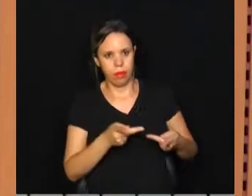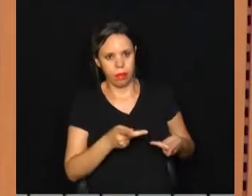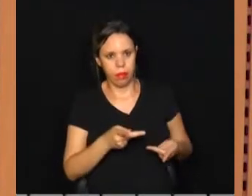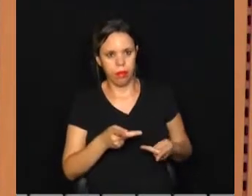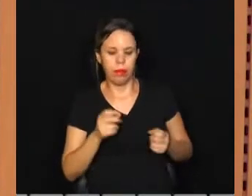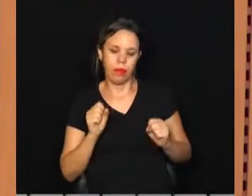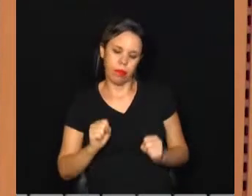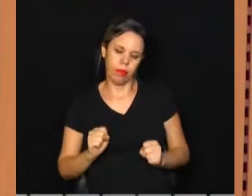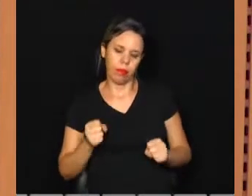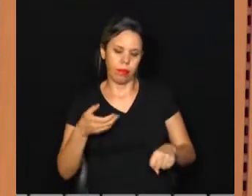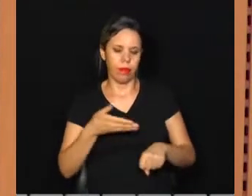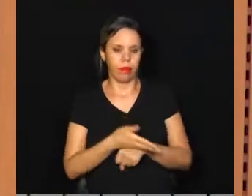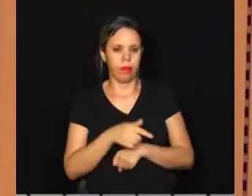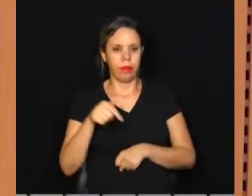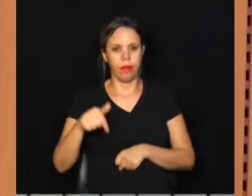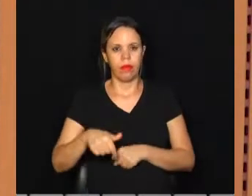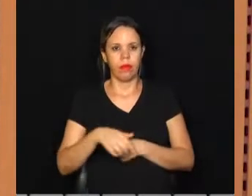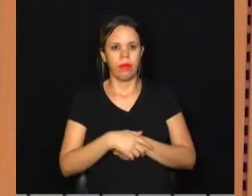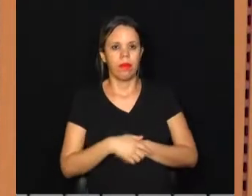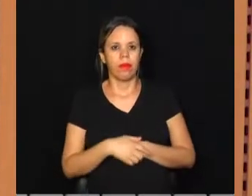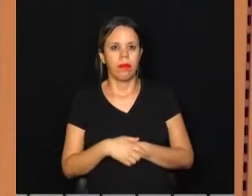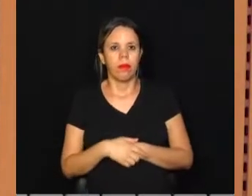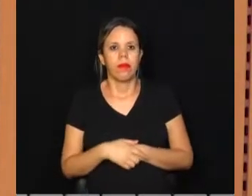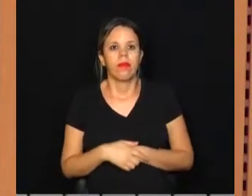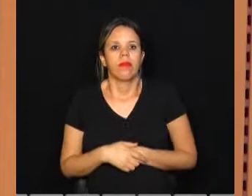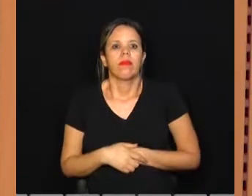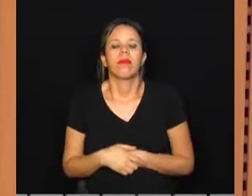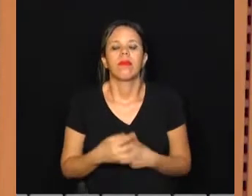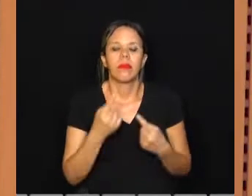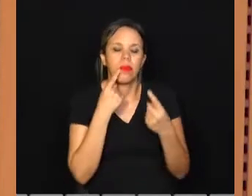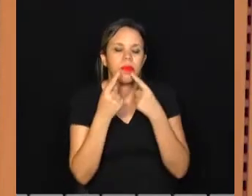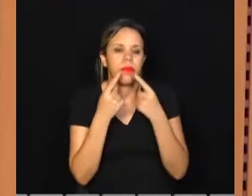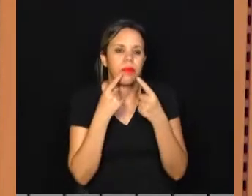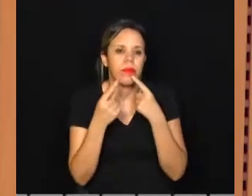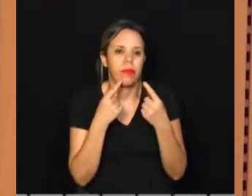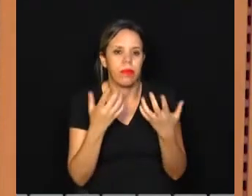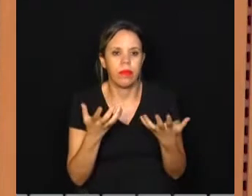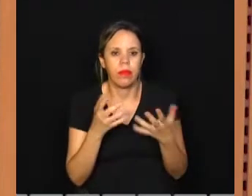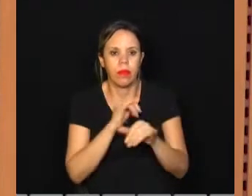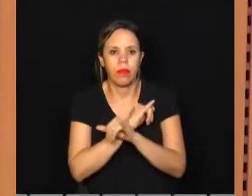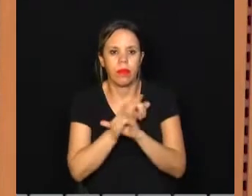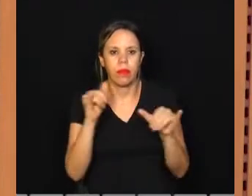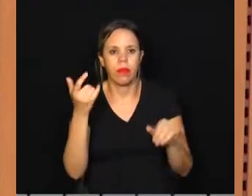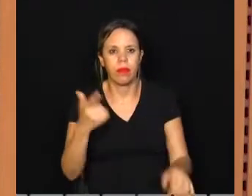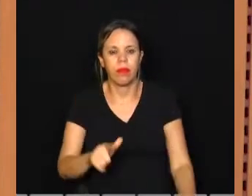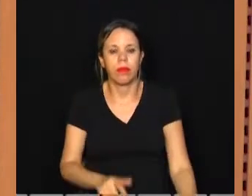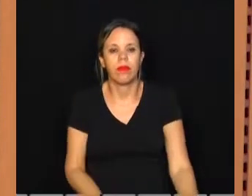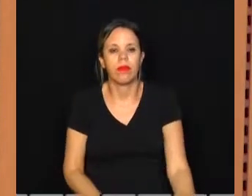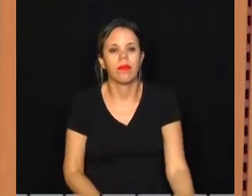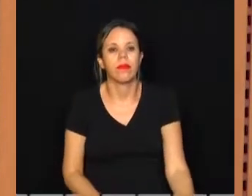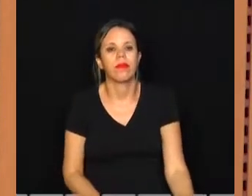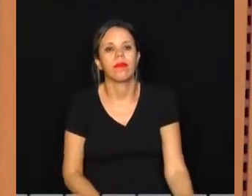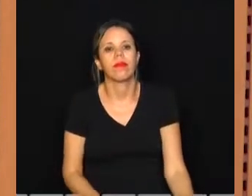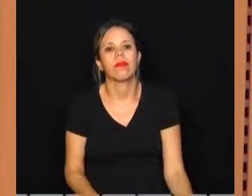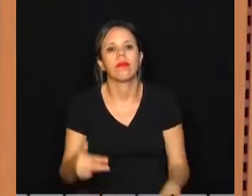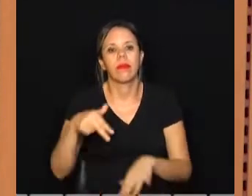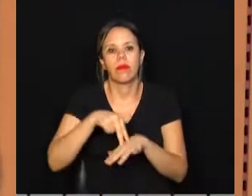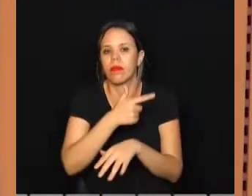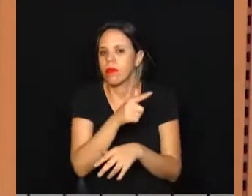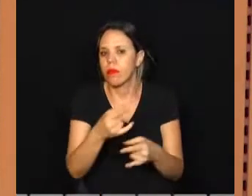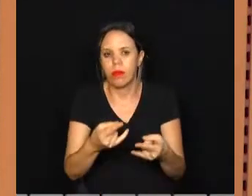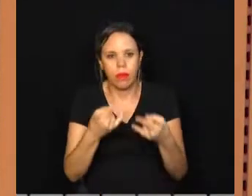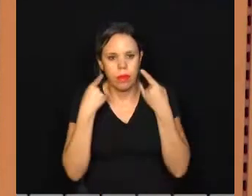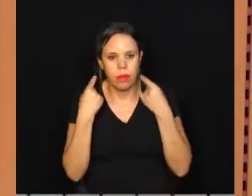pode ser que entrem aqui, nós vamos dialogando. Quero também alertar novamente que estou aqui sem máscara,